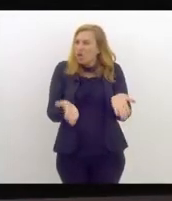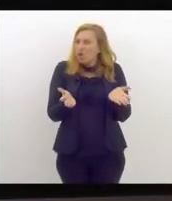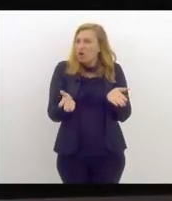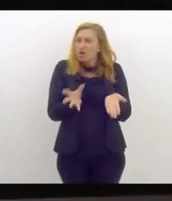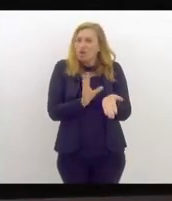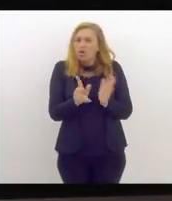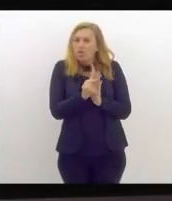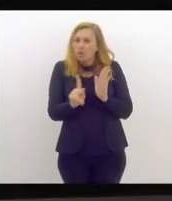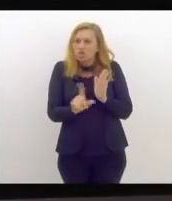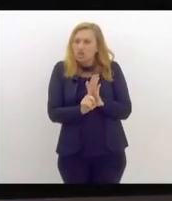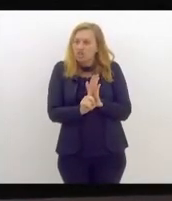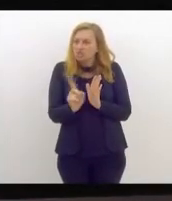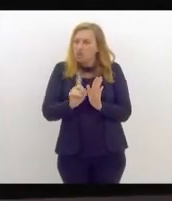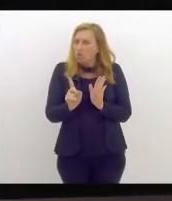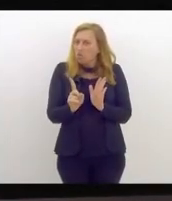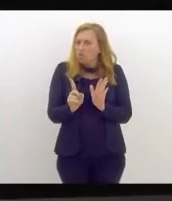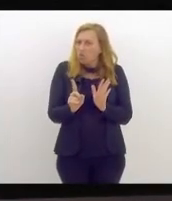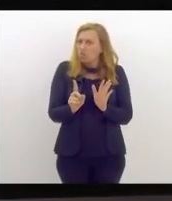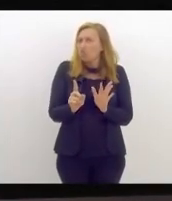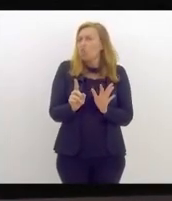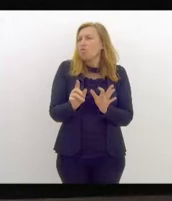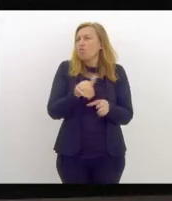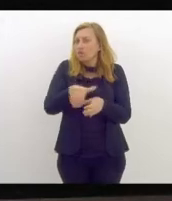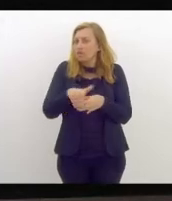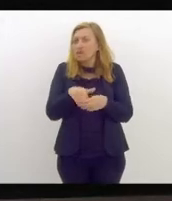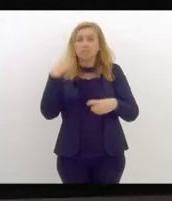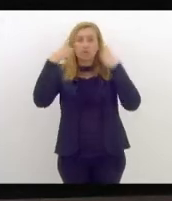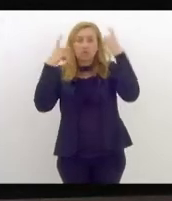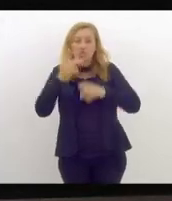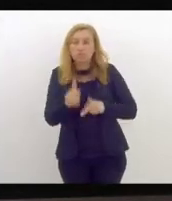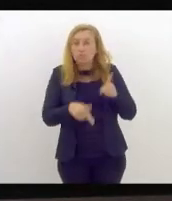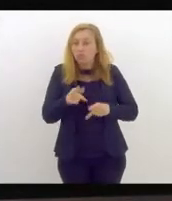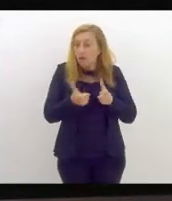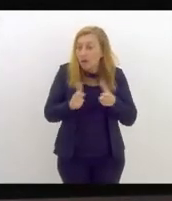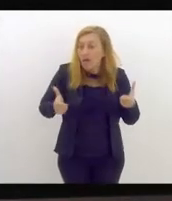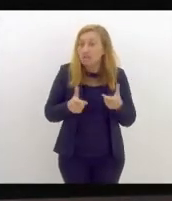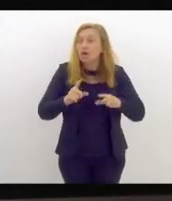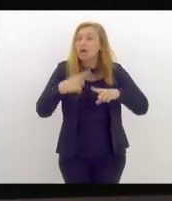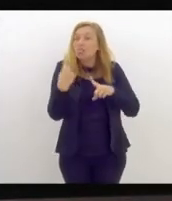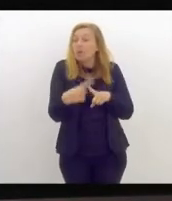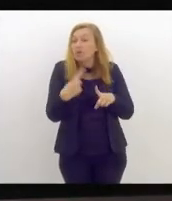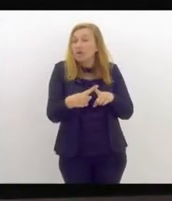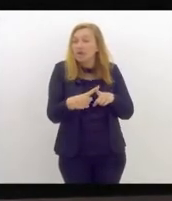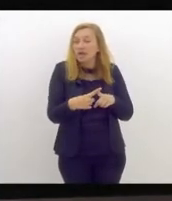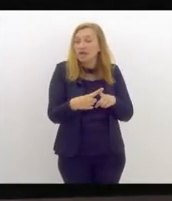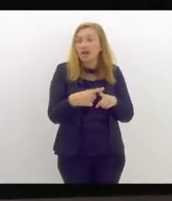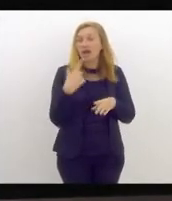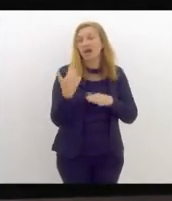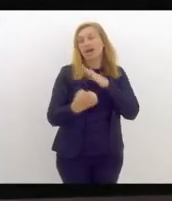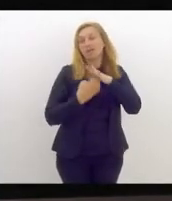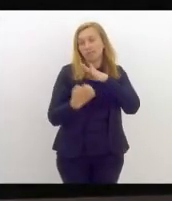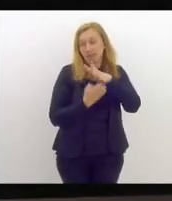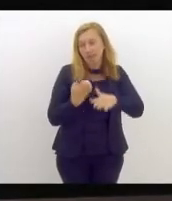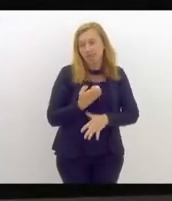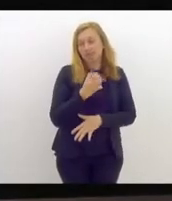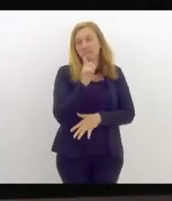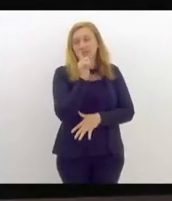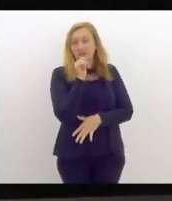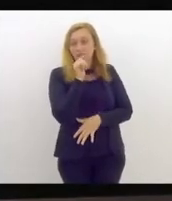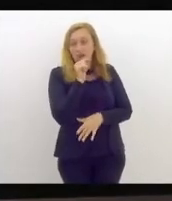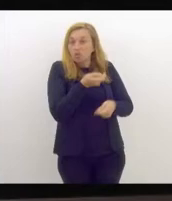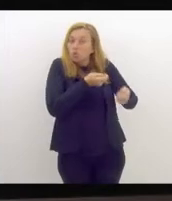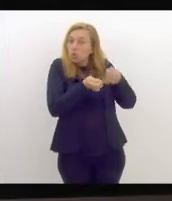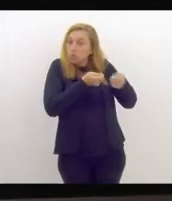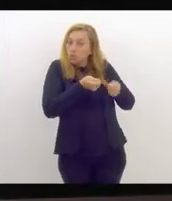não foi votado e a preocupação da população é muito grande porque uma coisa é a Cedae tem o controle como chamado